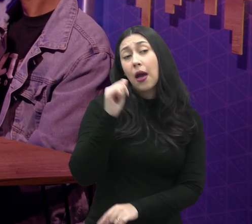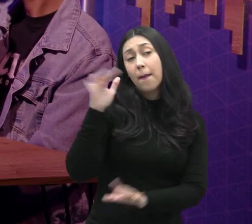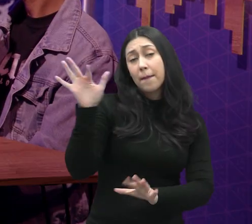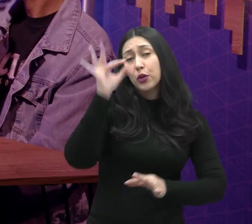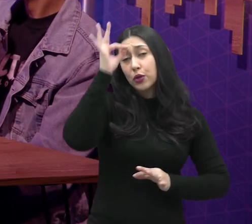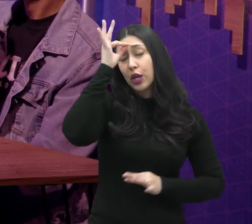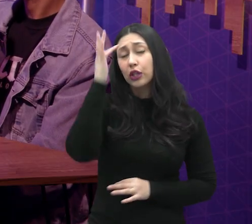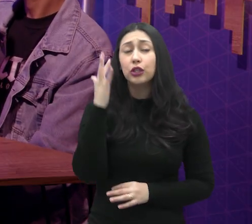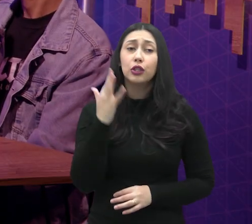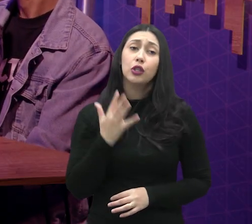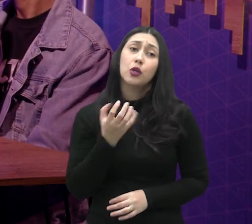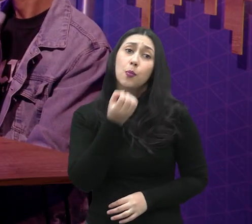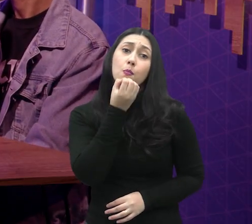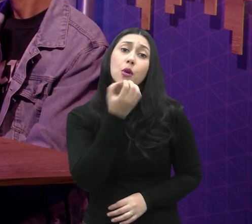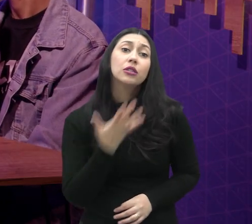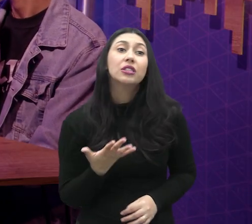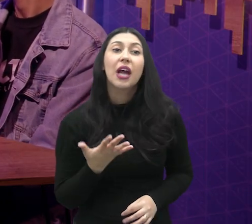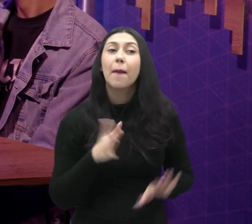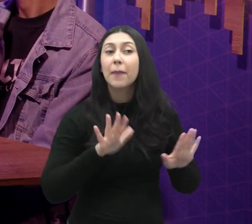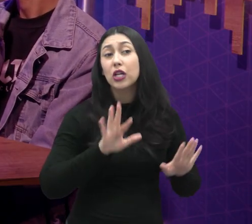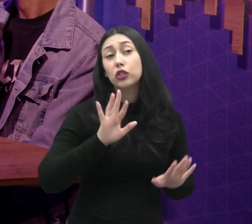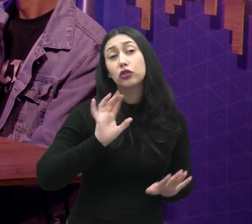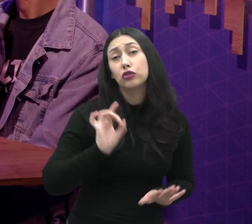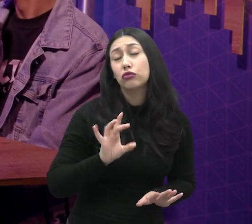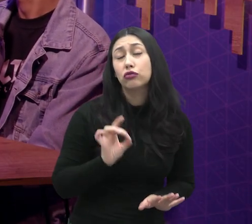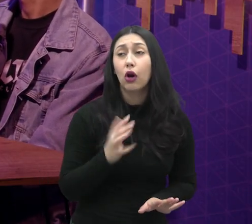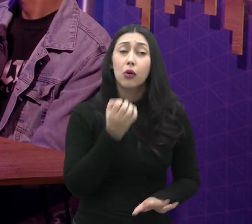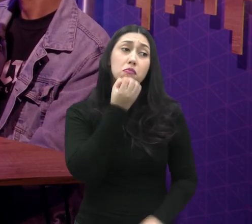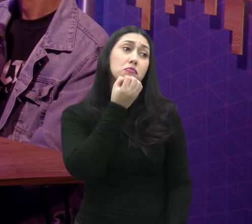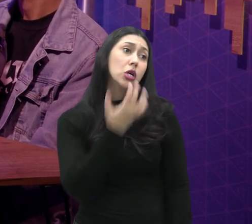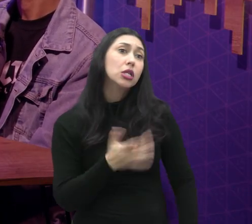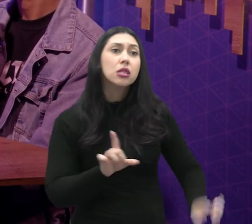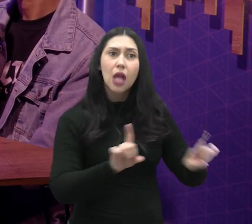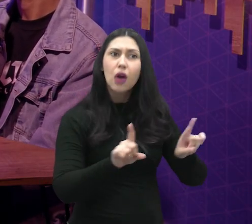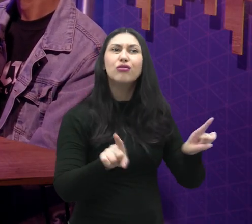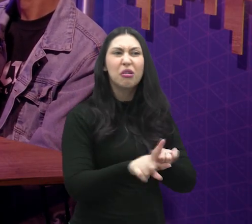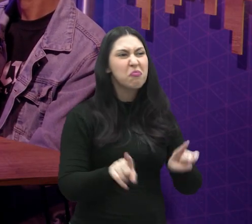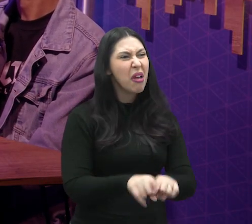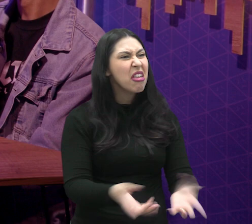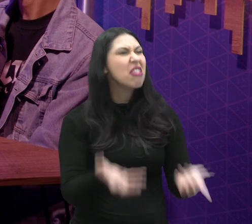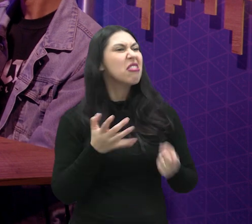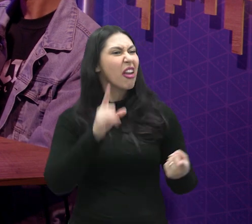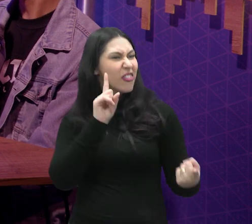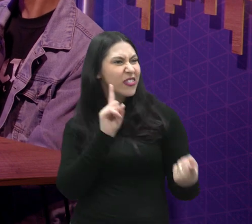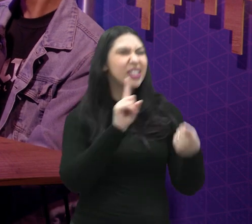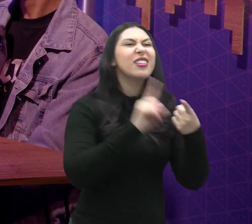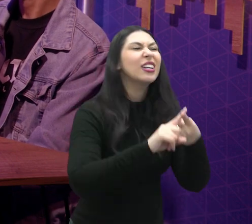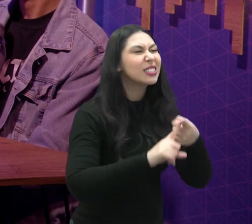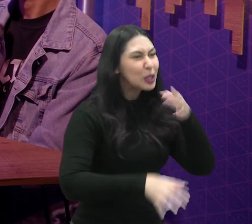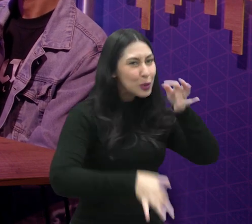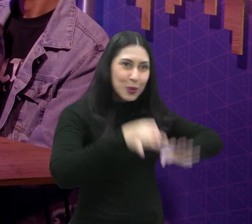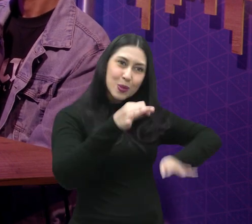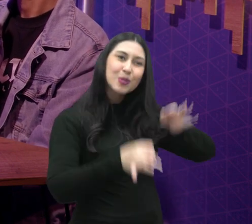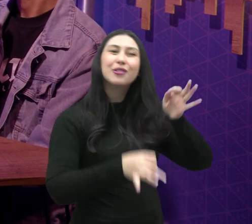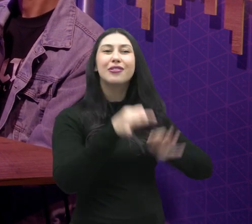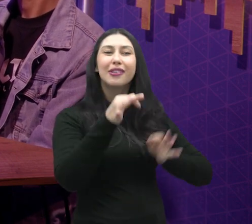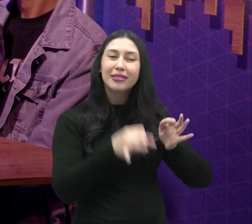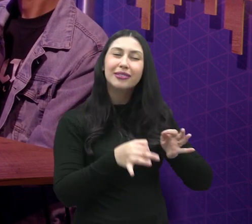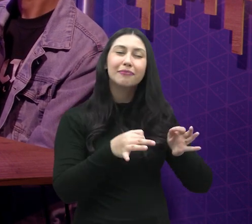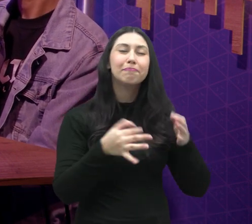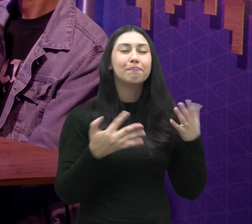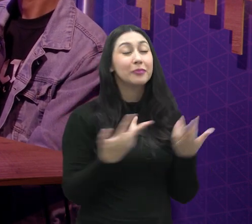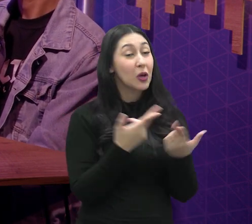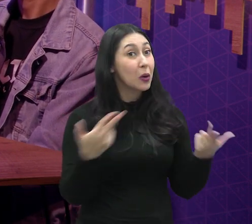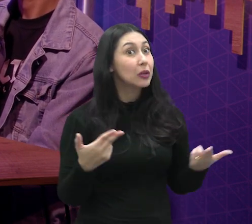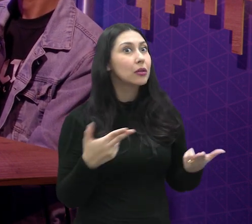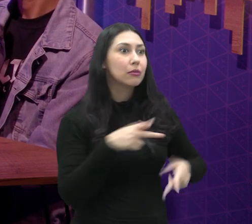também traz que não é uma mocinha só boazinha, né? Ela também tem a questão da vingança, vai buscar fazer justiça. São coisas que